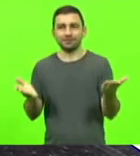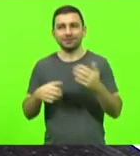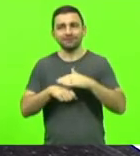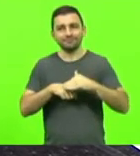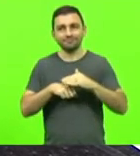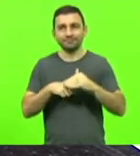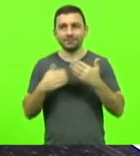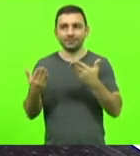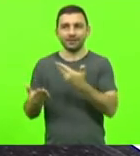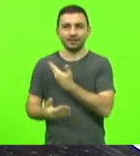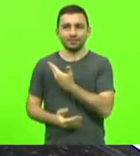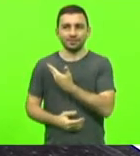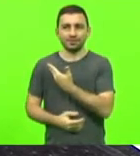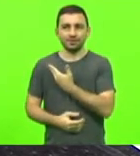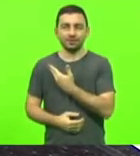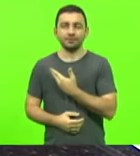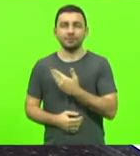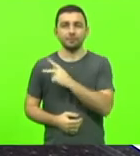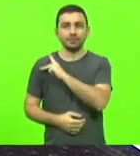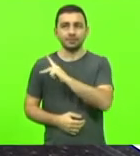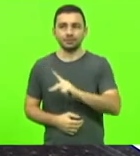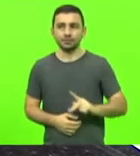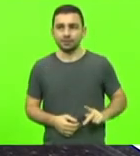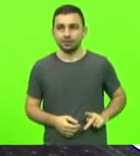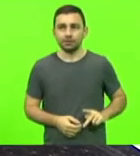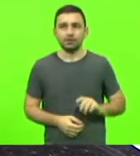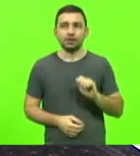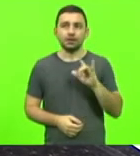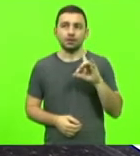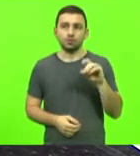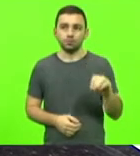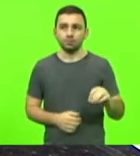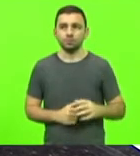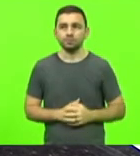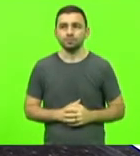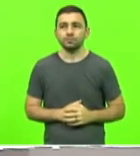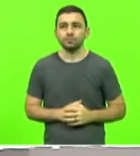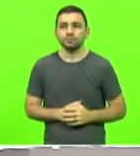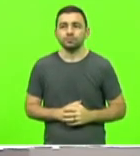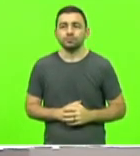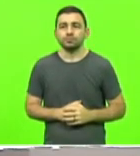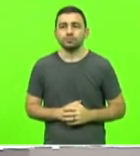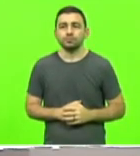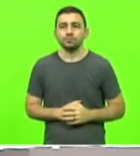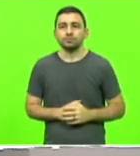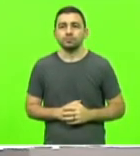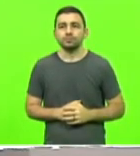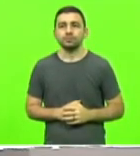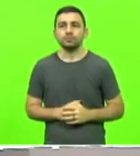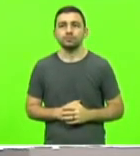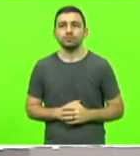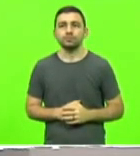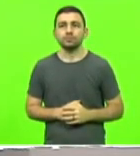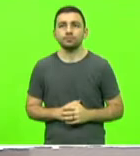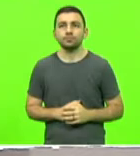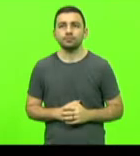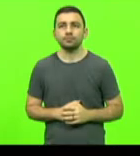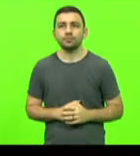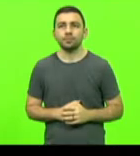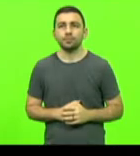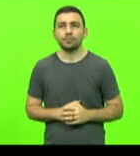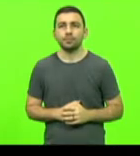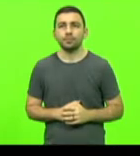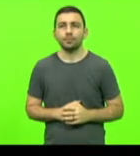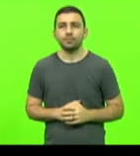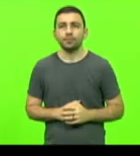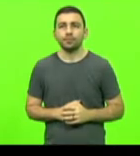ao meu grande amigo, presidente e deputado Aldo Schneider. Senhor presidente. Deputado Silvio.